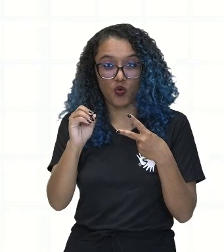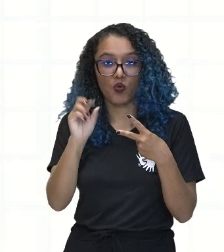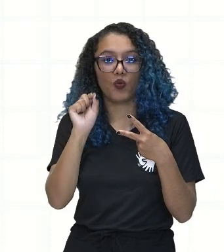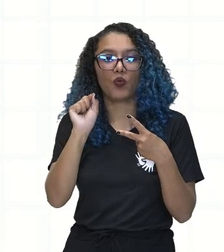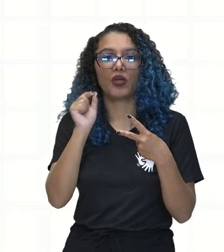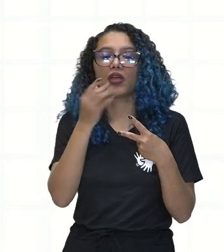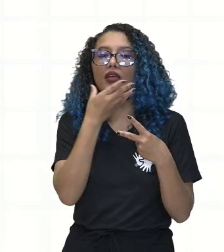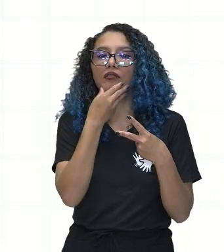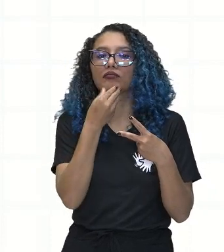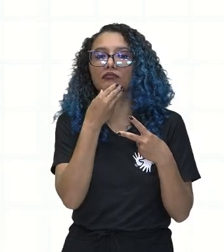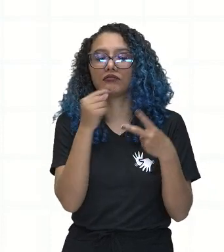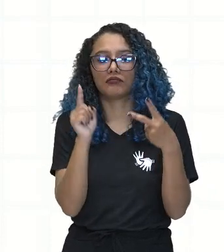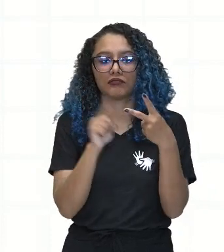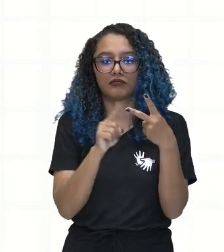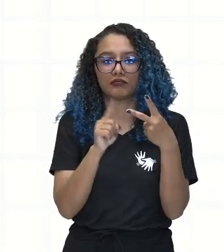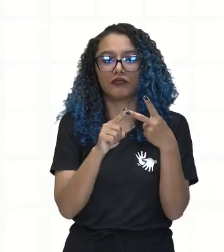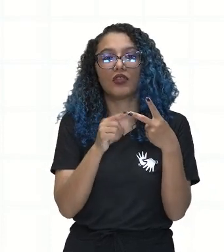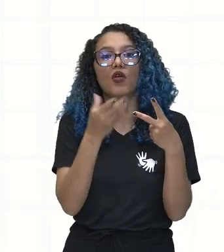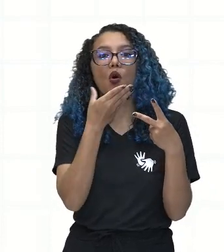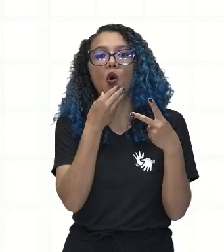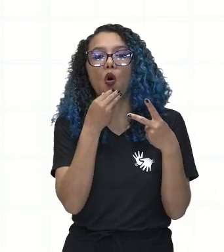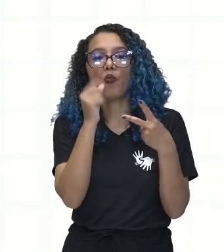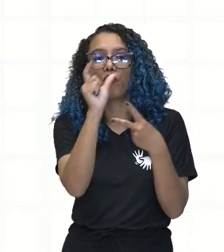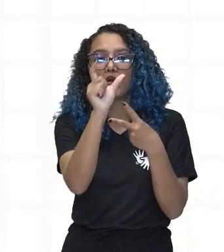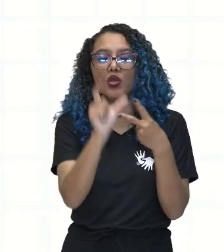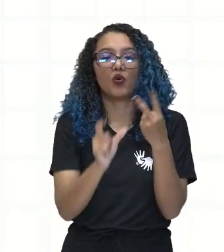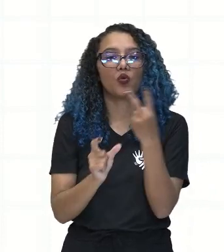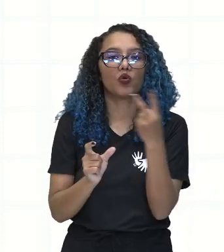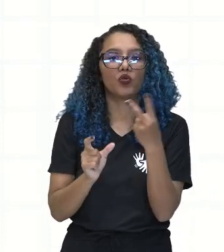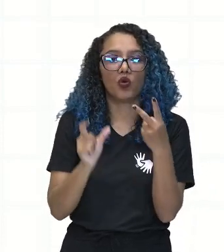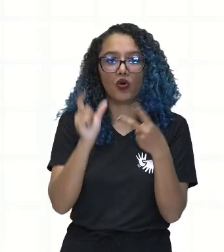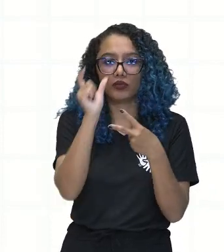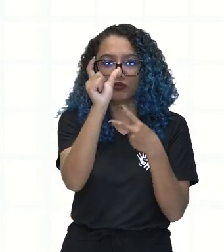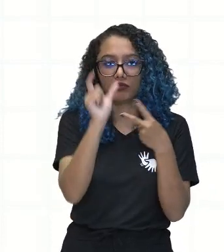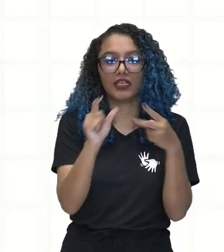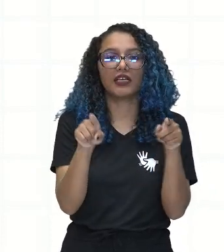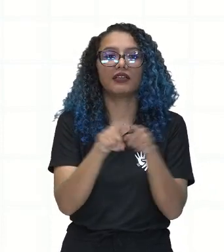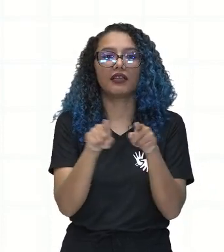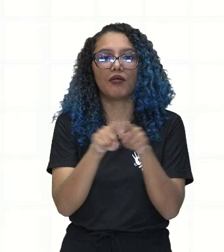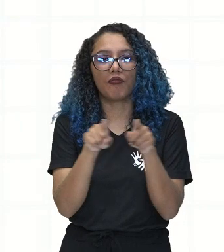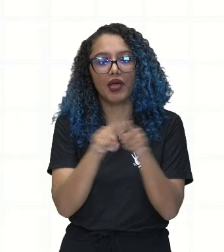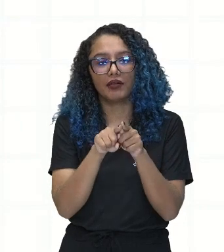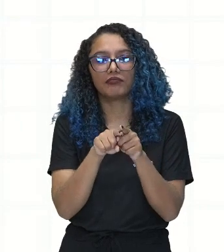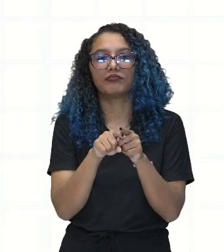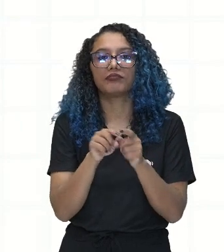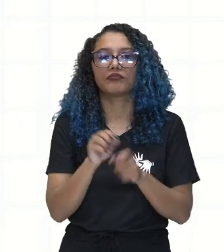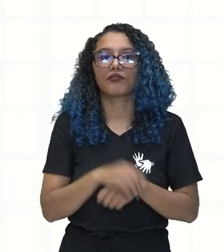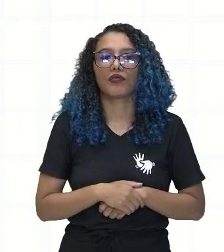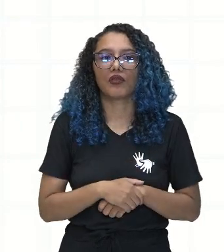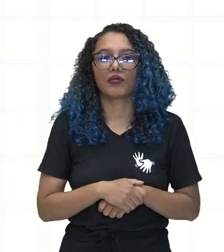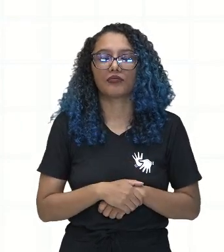o secretário. Os dois masculinos e os dois no plural. Então, vai para